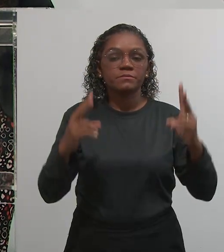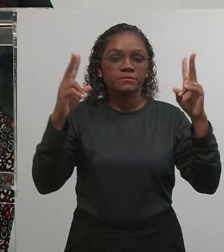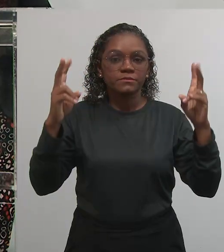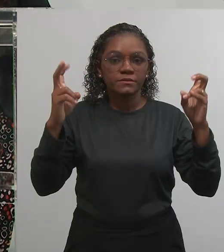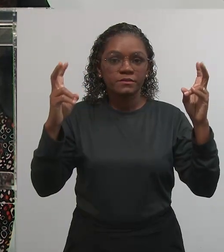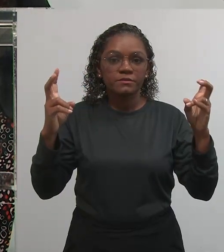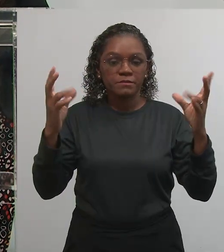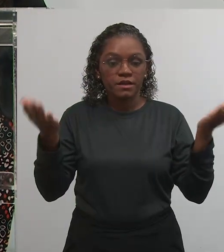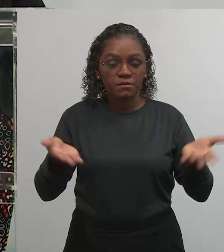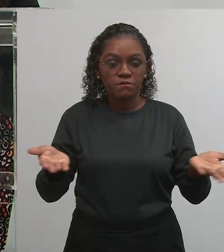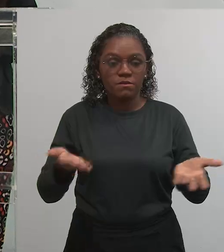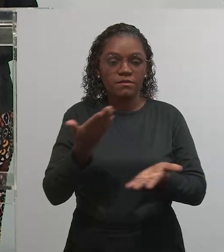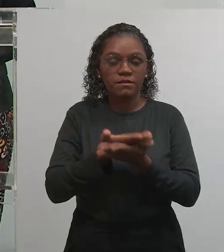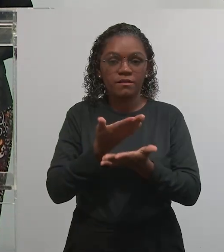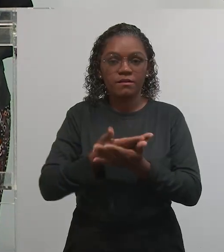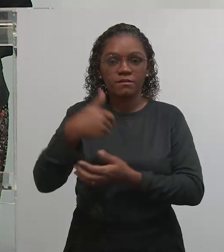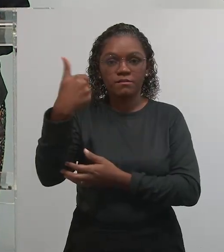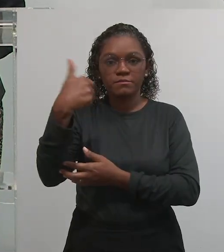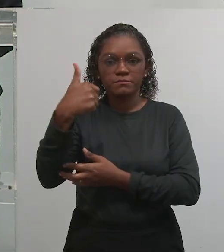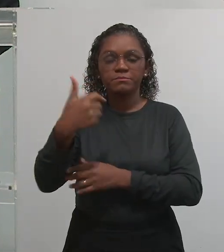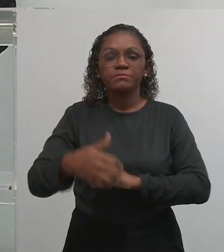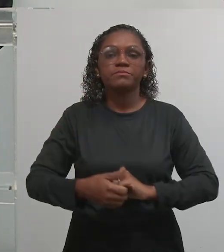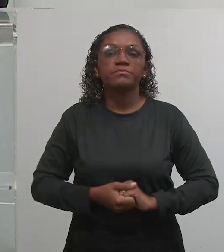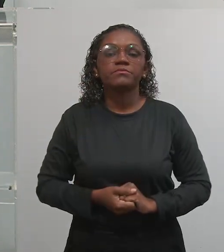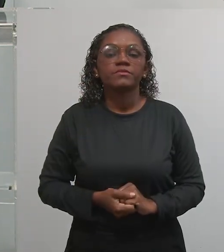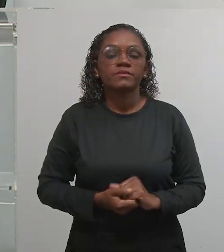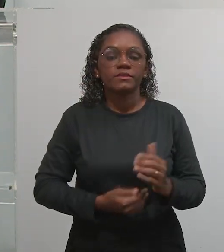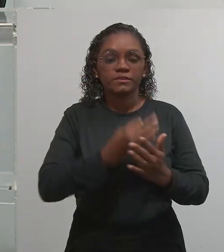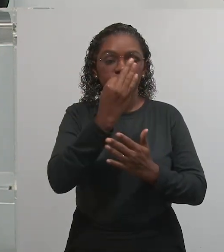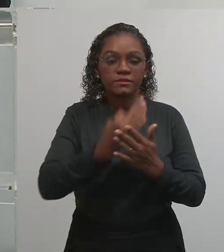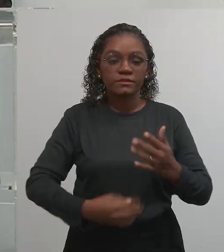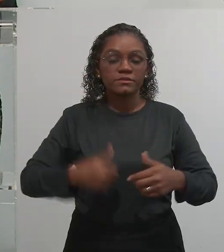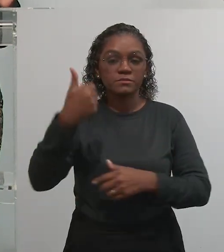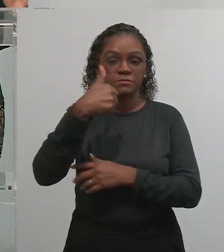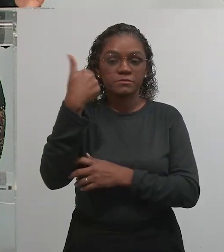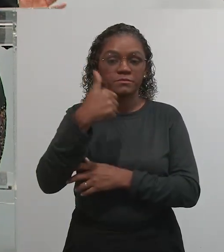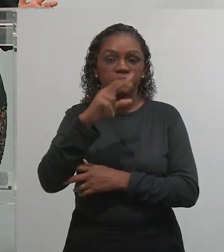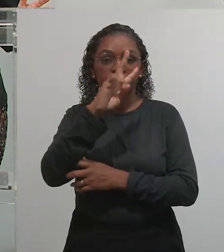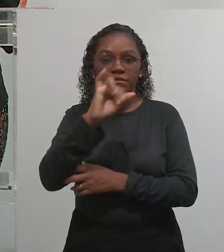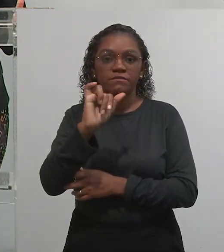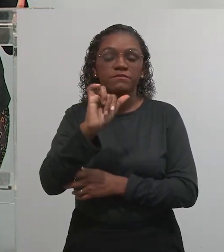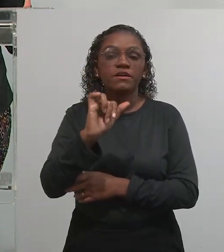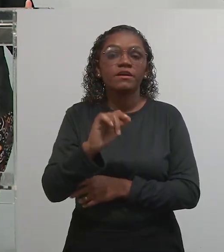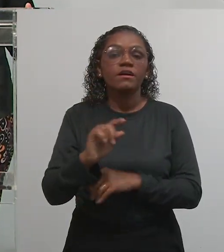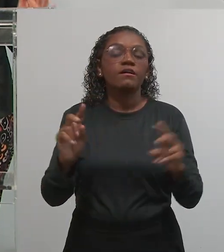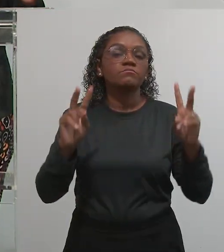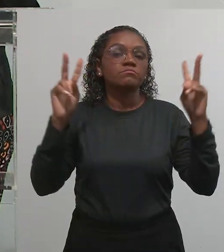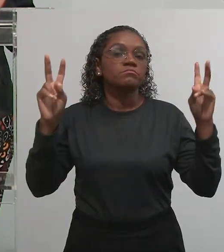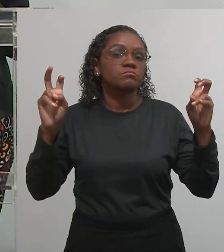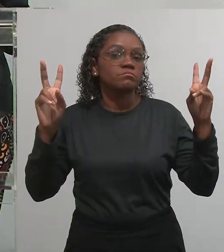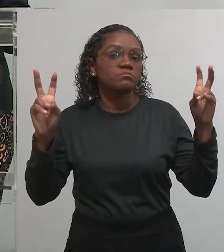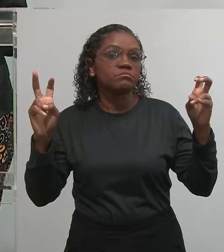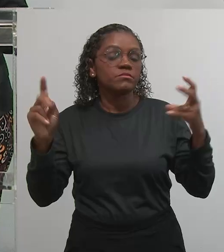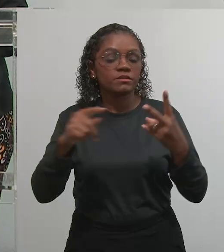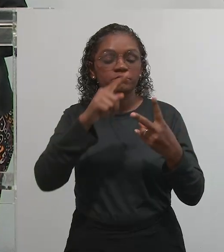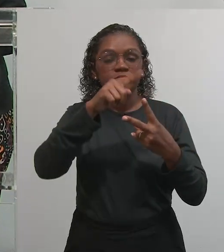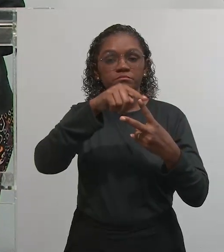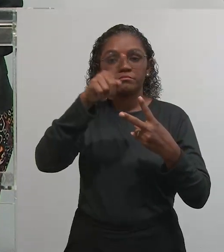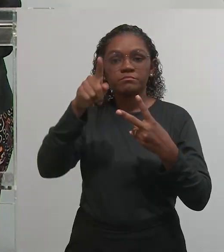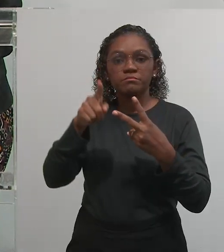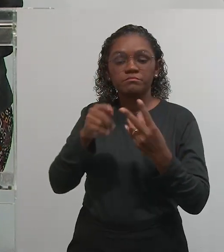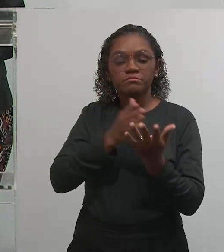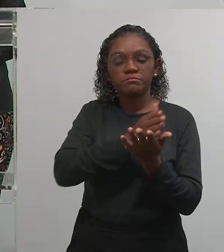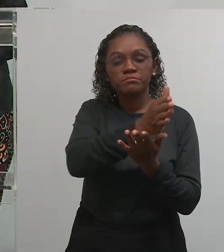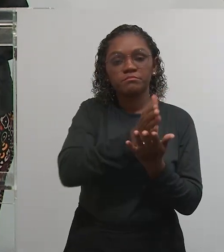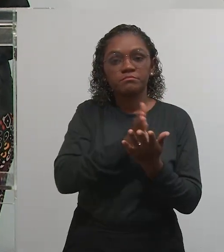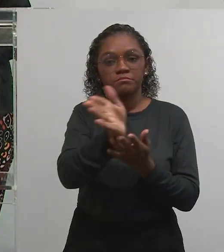dessa unidade 1. E nesse primeiro texto da unidade 1, a gente trata de duas grandes